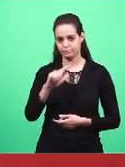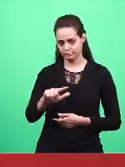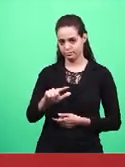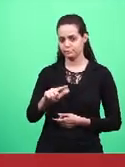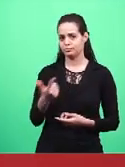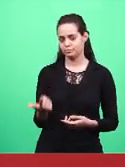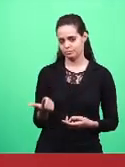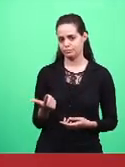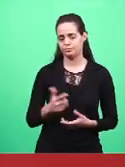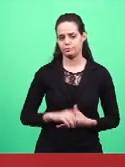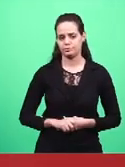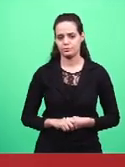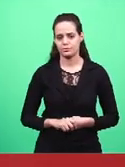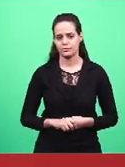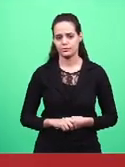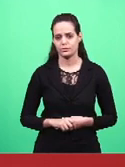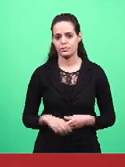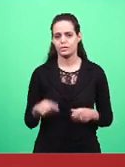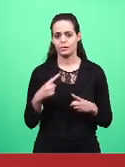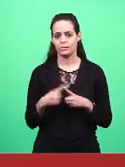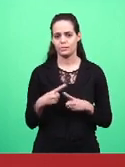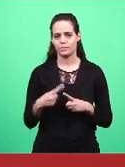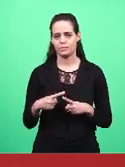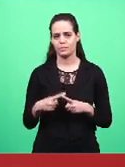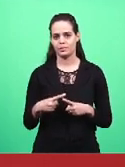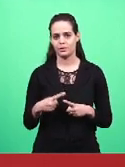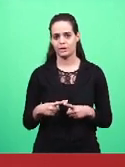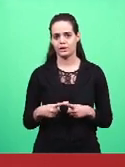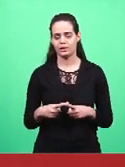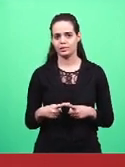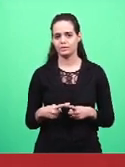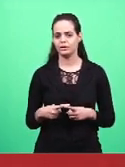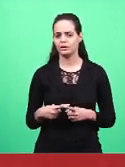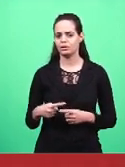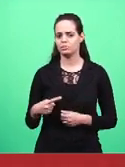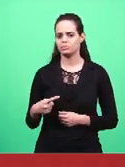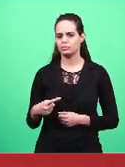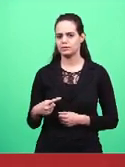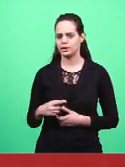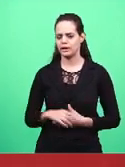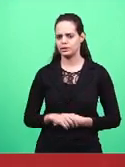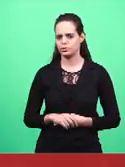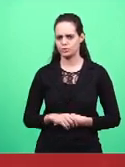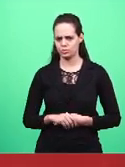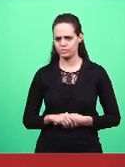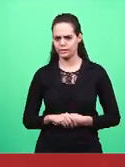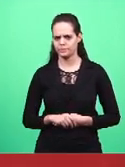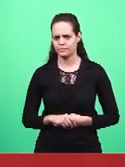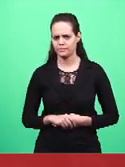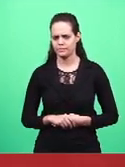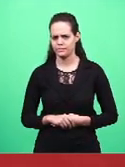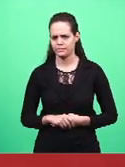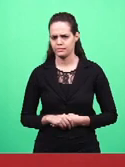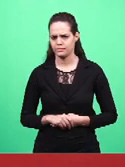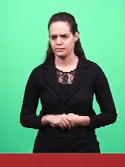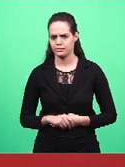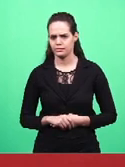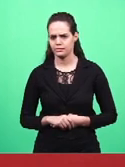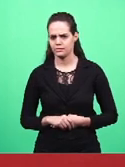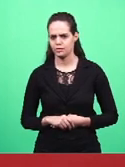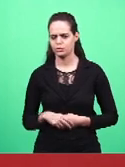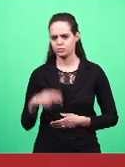população que existia, você vai ver que eles eram inimigos de Israel. Porque onde é que estava a inimizade